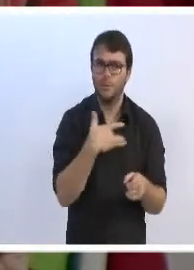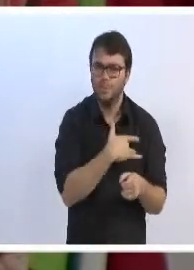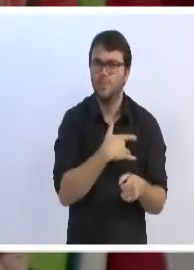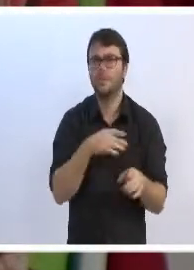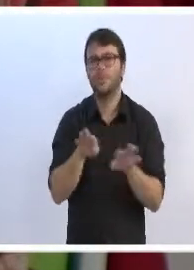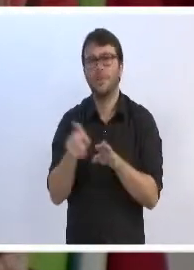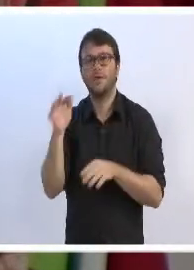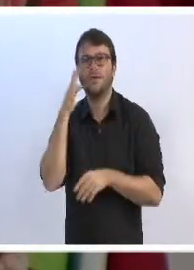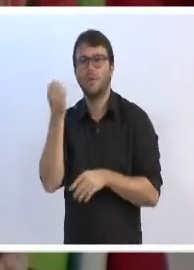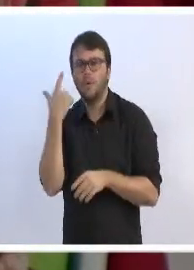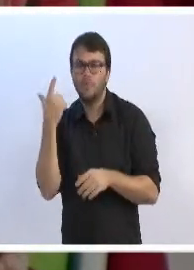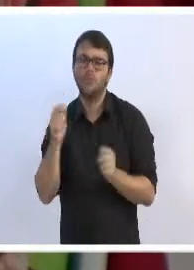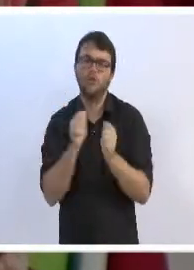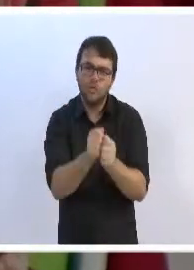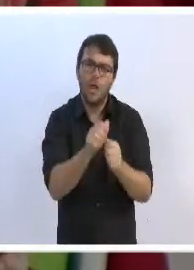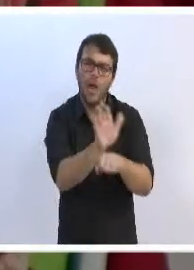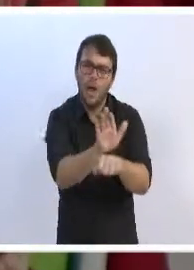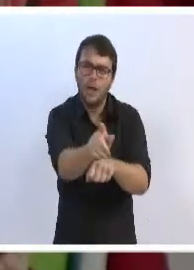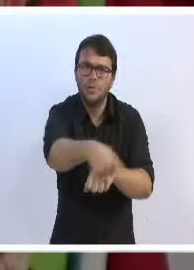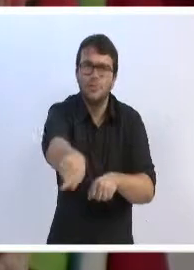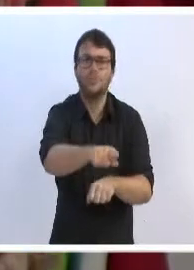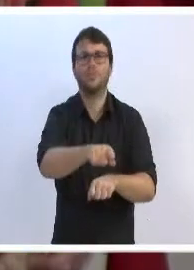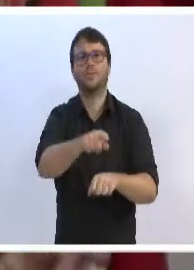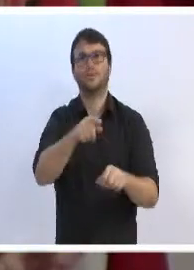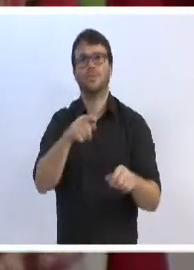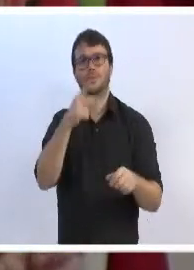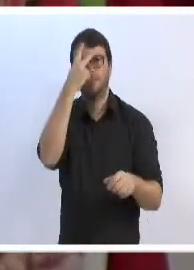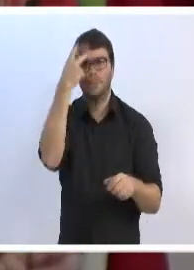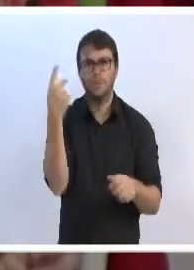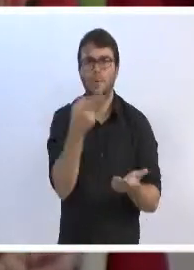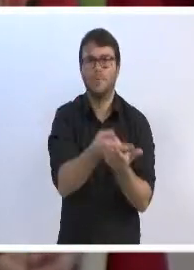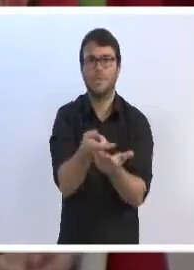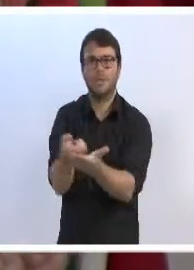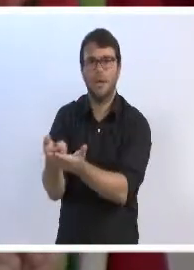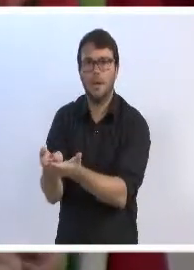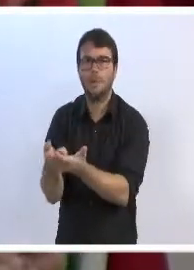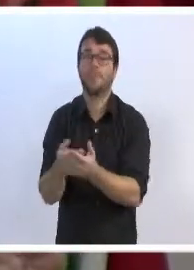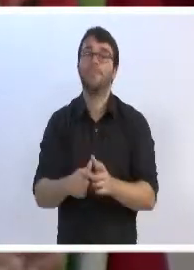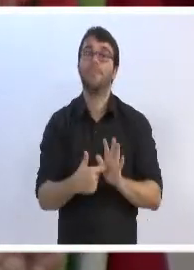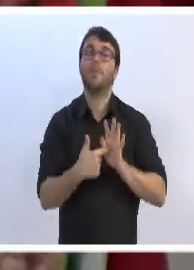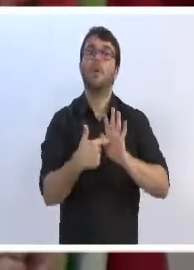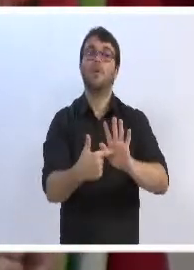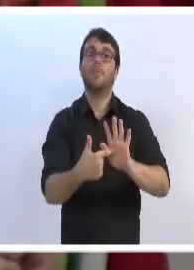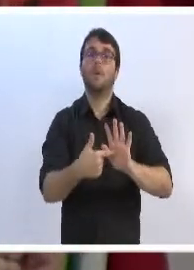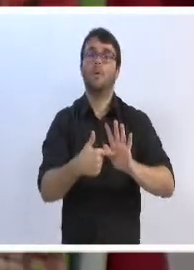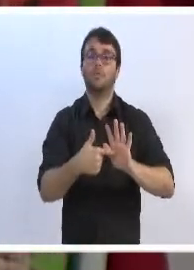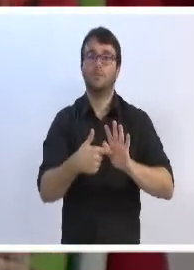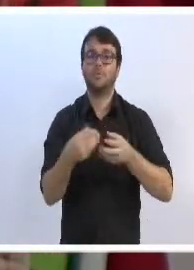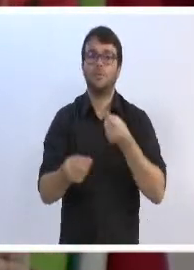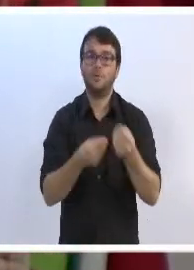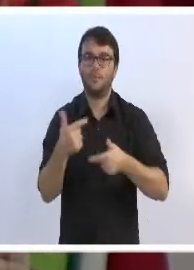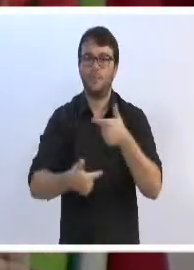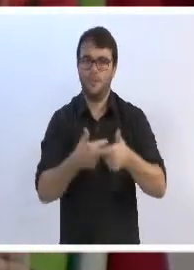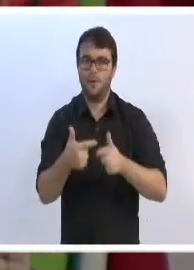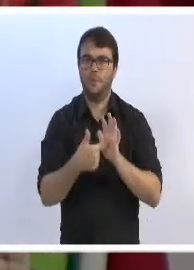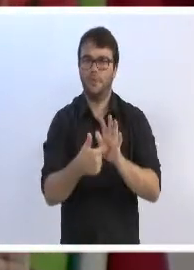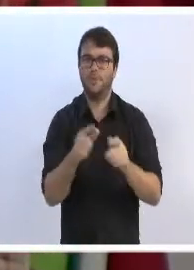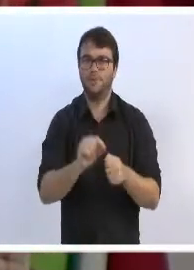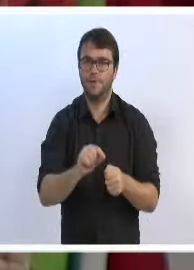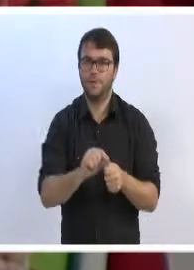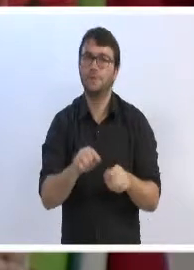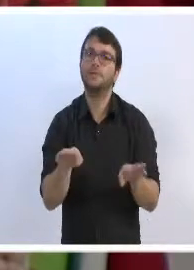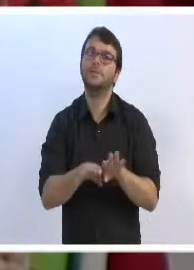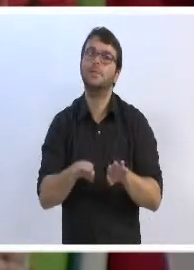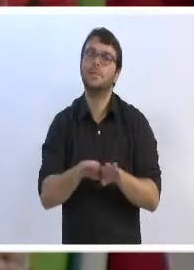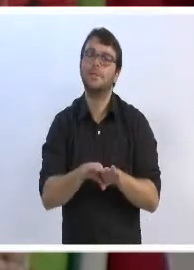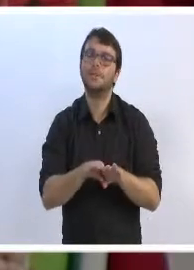diretamente com esses pacientes aqui tem uma mostra do trabalho que é feito na hilux crescer além de uma dívida